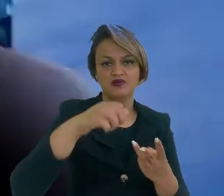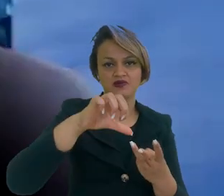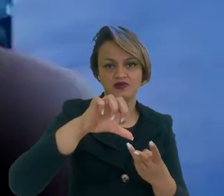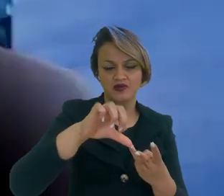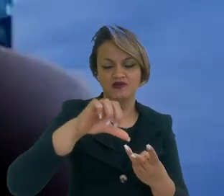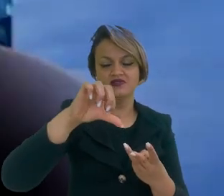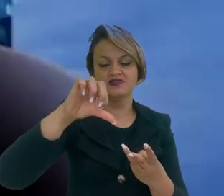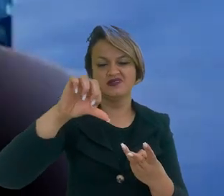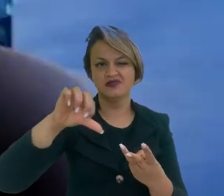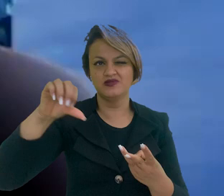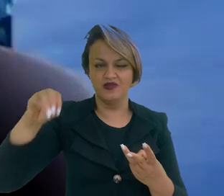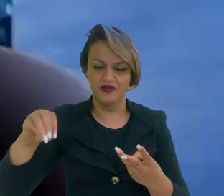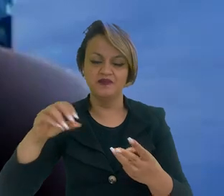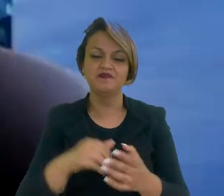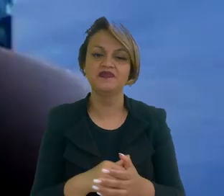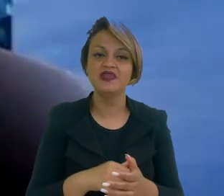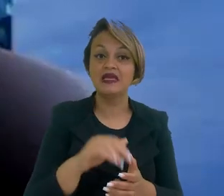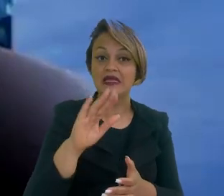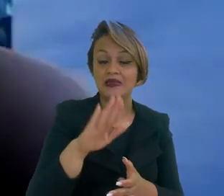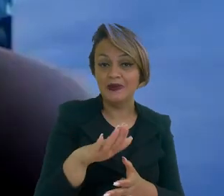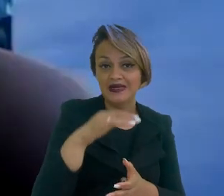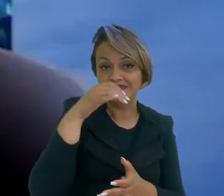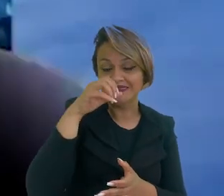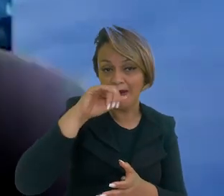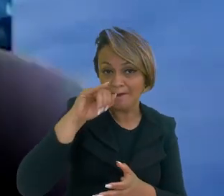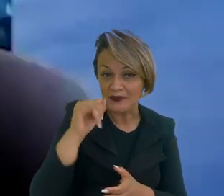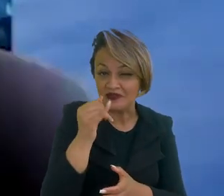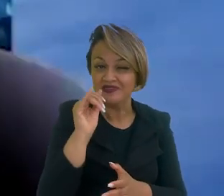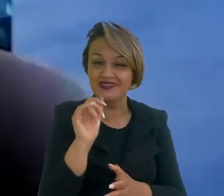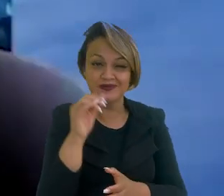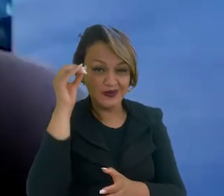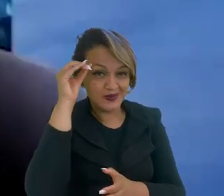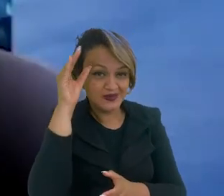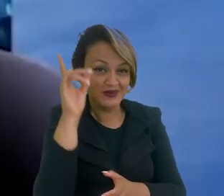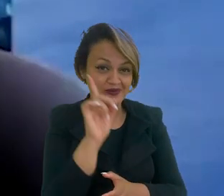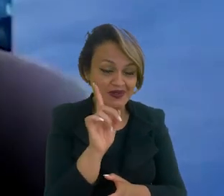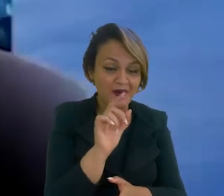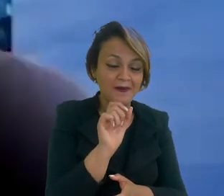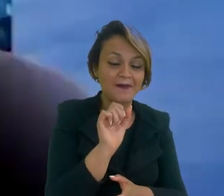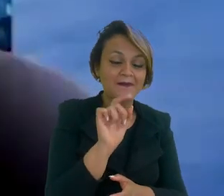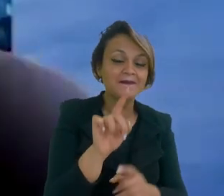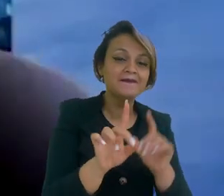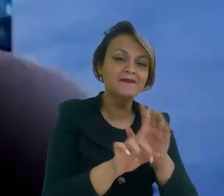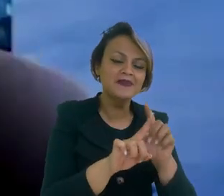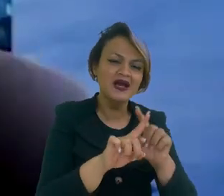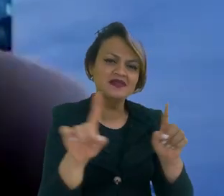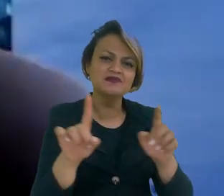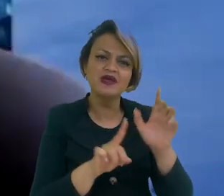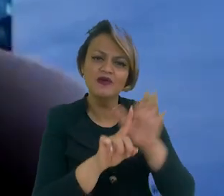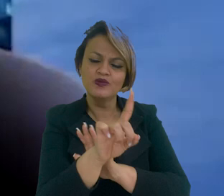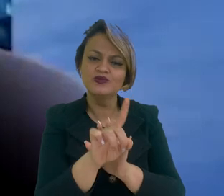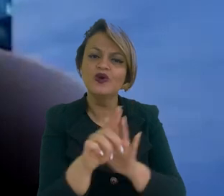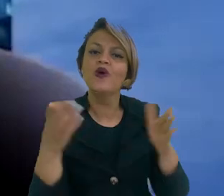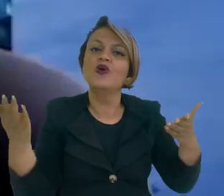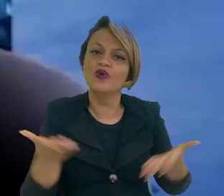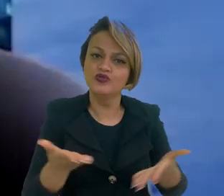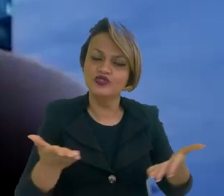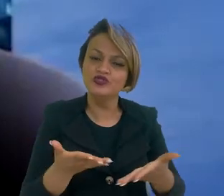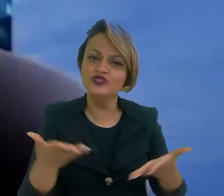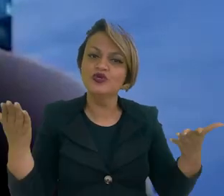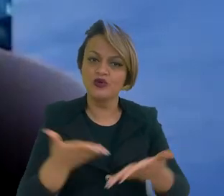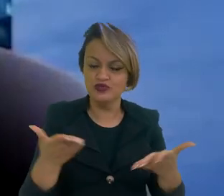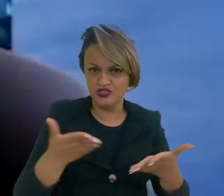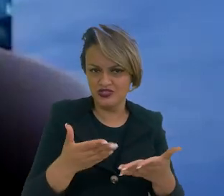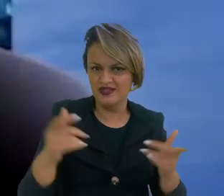90 aproveitando Sem querer abusar da sua boa vontade e conhecimento